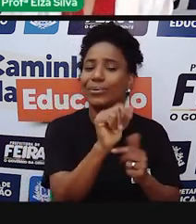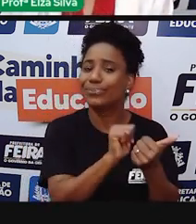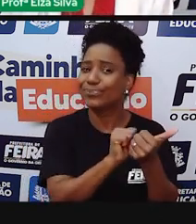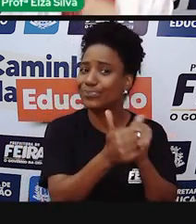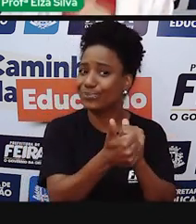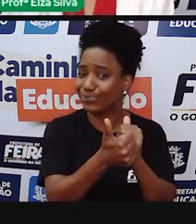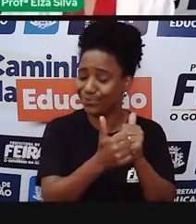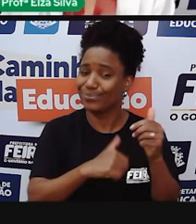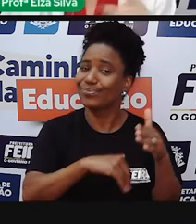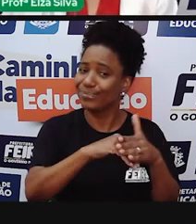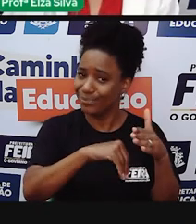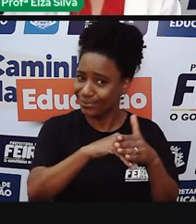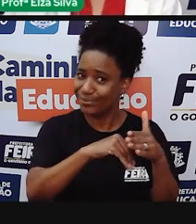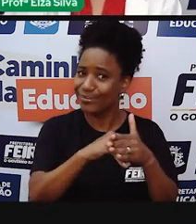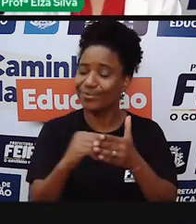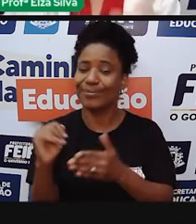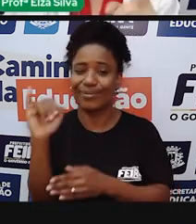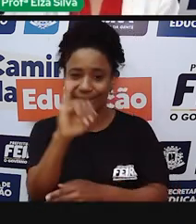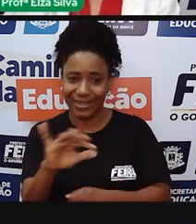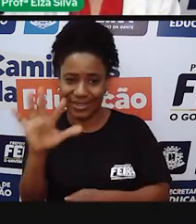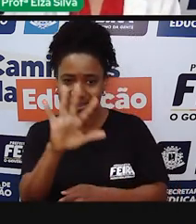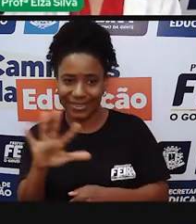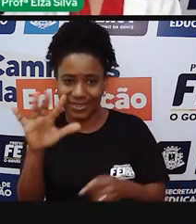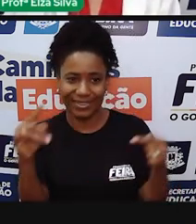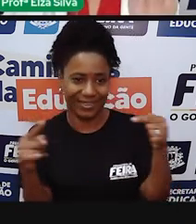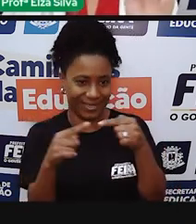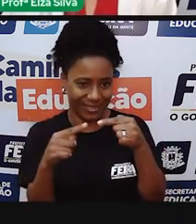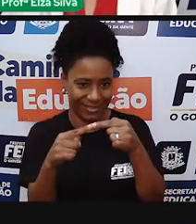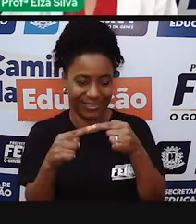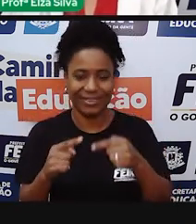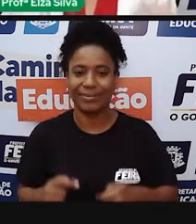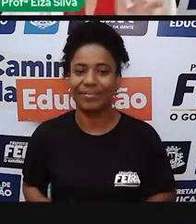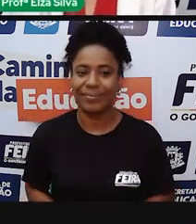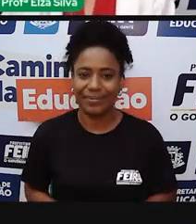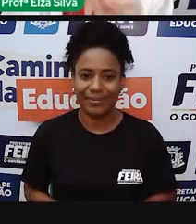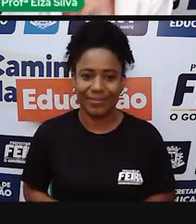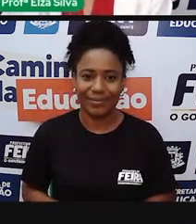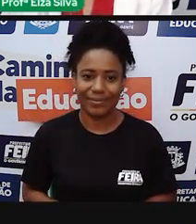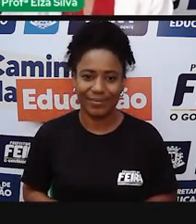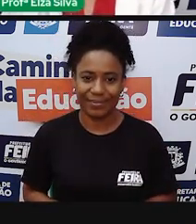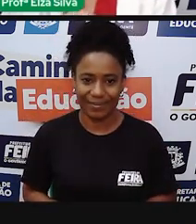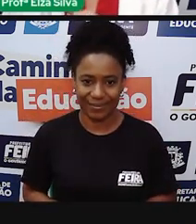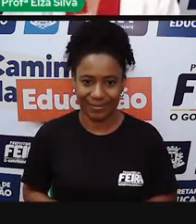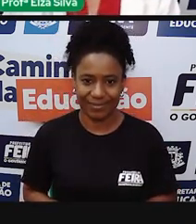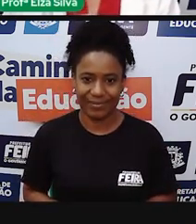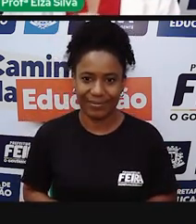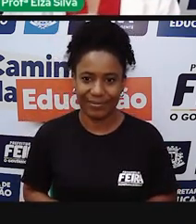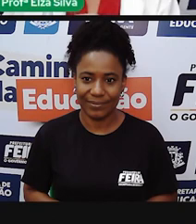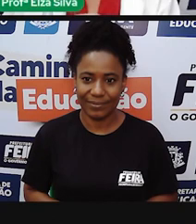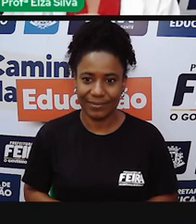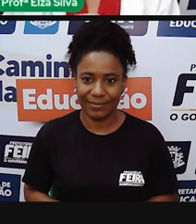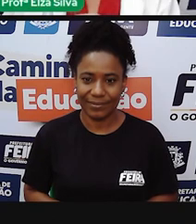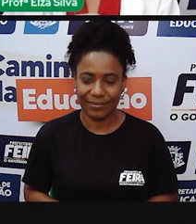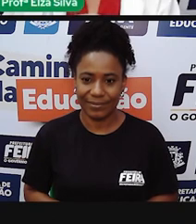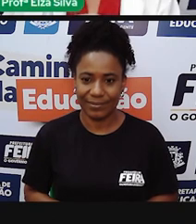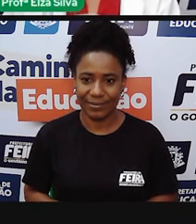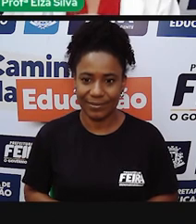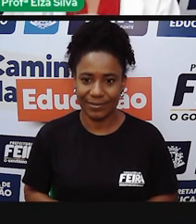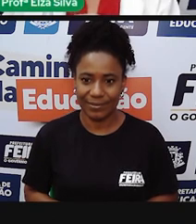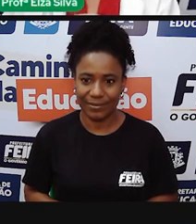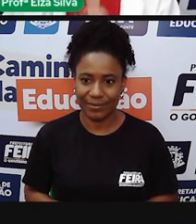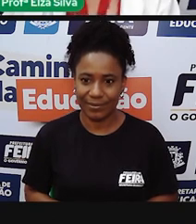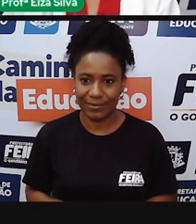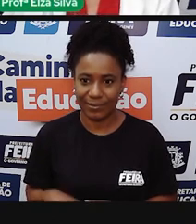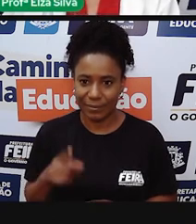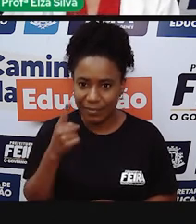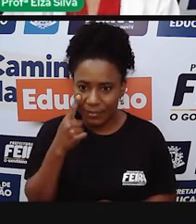estamos procurando uma imagem que se relacione a esta frase: The boy plays soccer. E aqui?